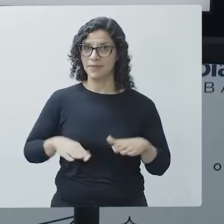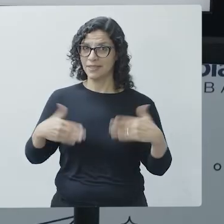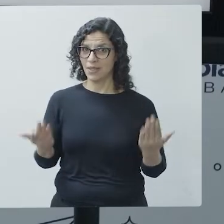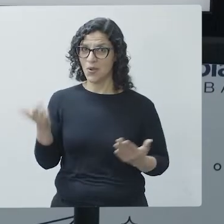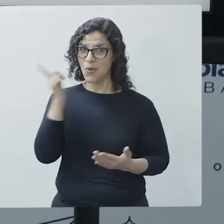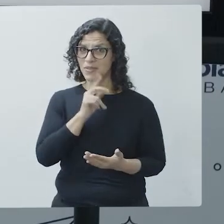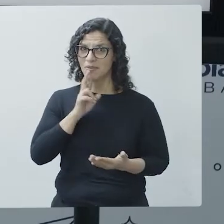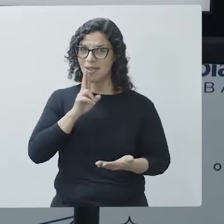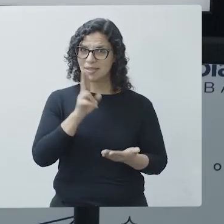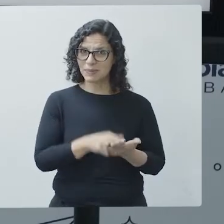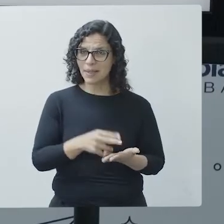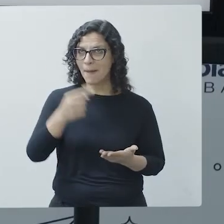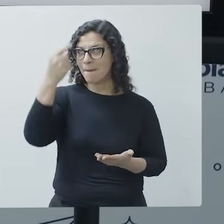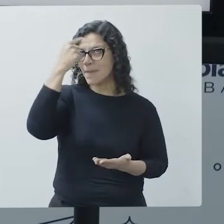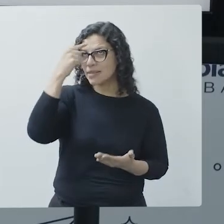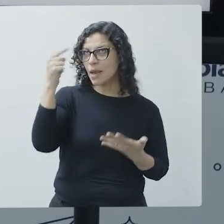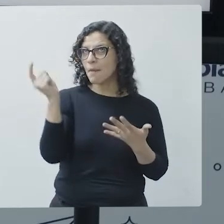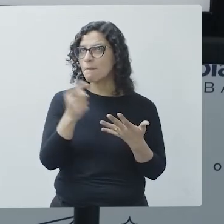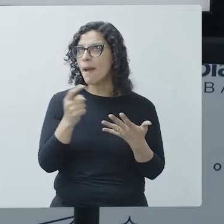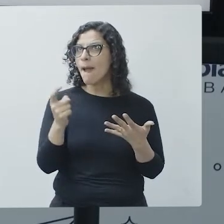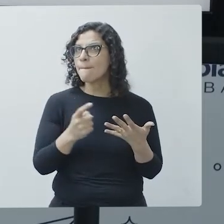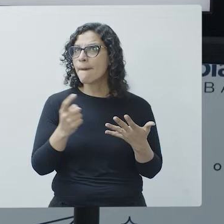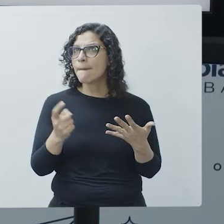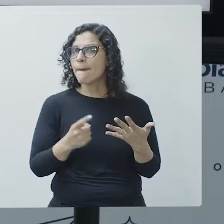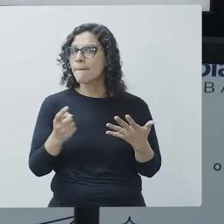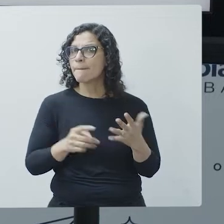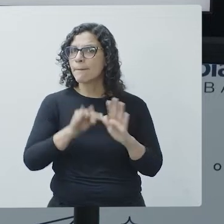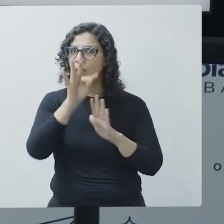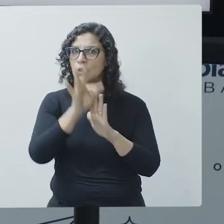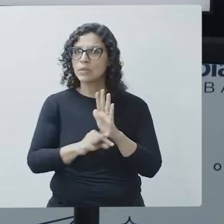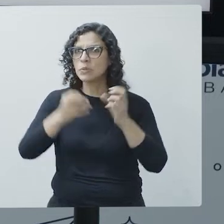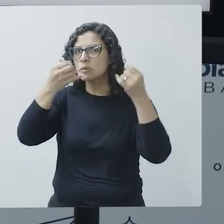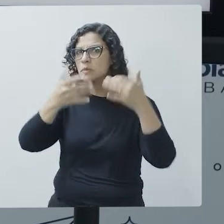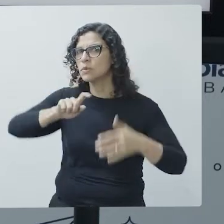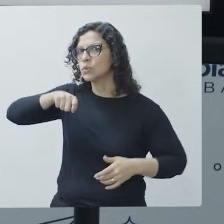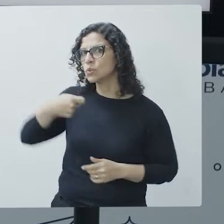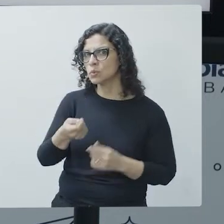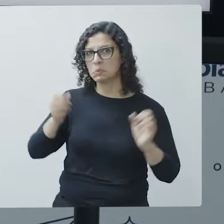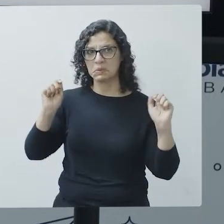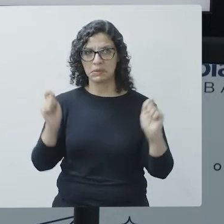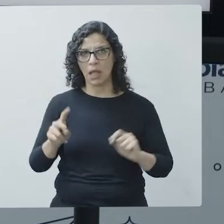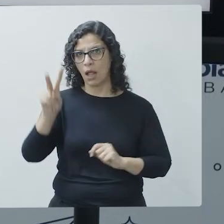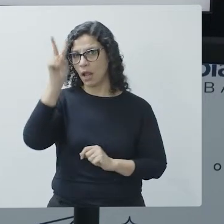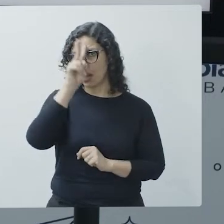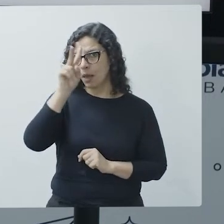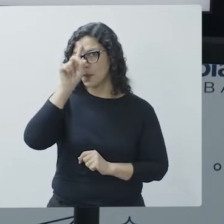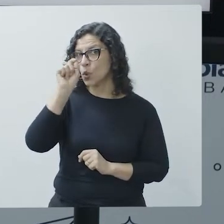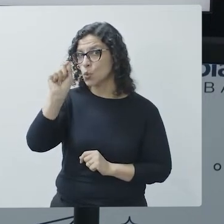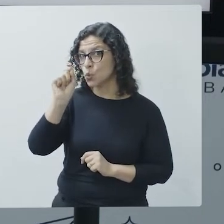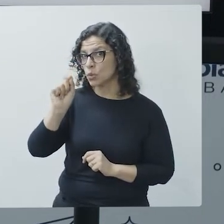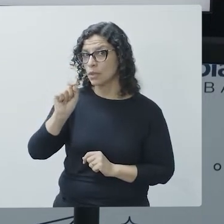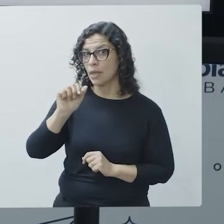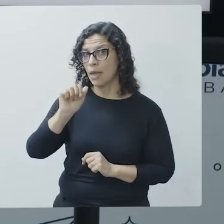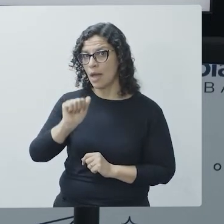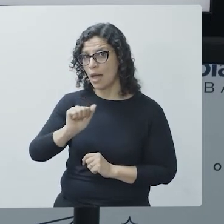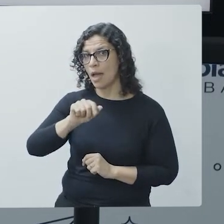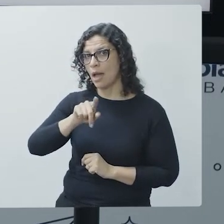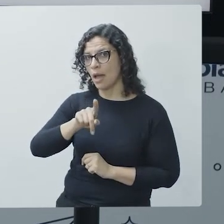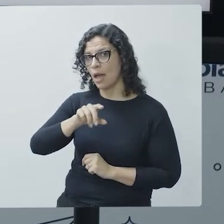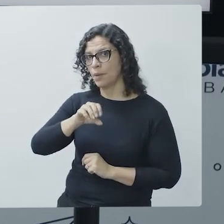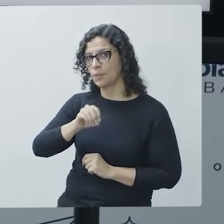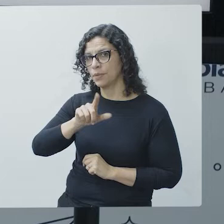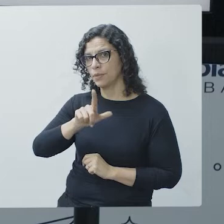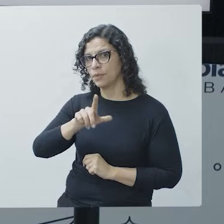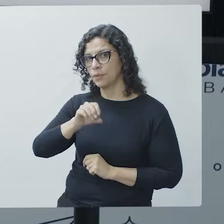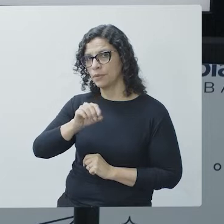Então, conseguiram levantar aí essas hipóteses? O que será que essa narrativa vai trazer? Lembrando que o apólogo se trata ali